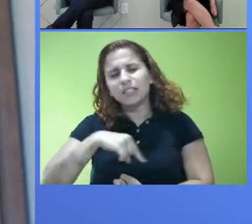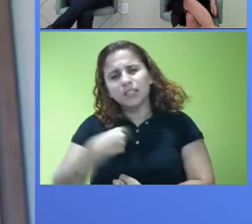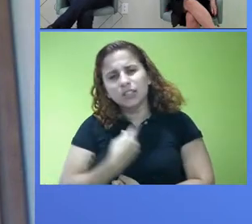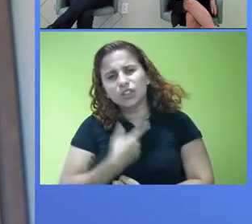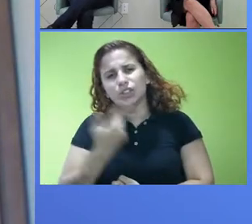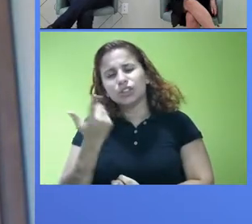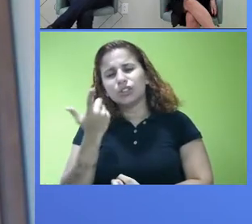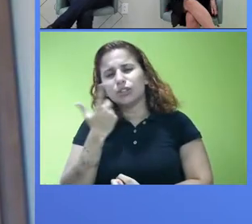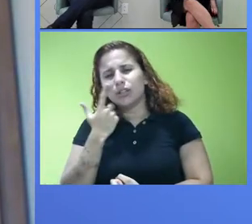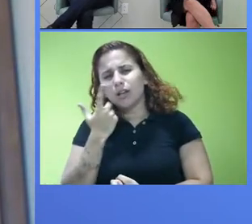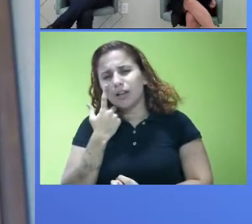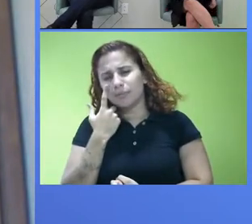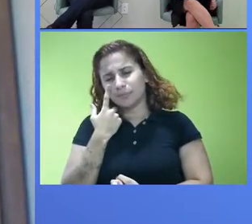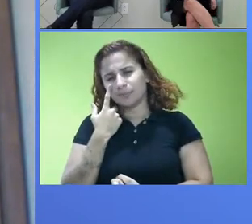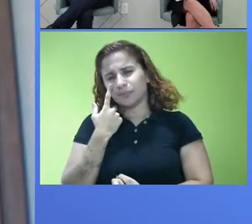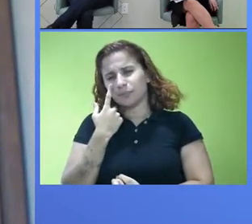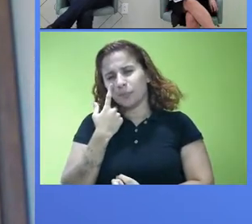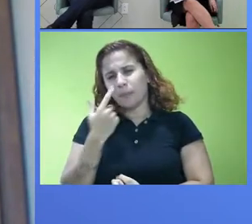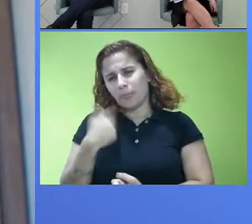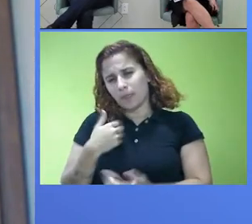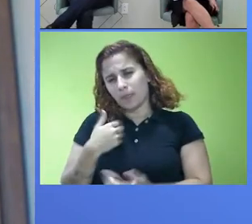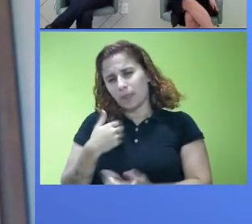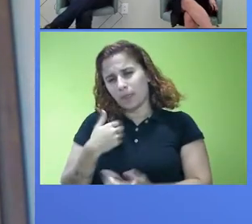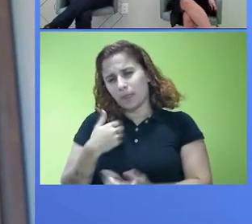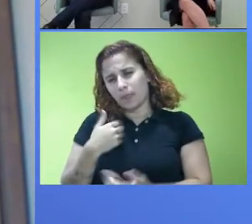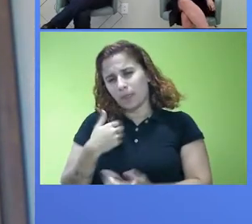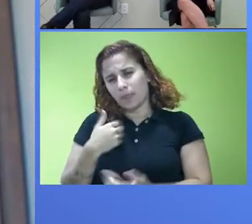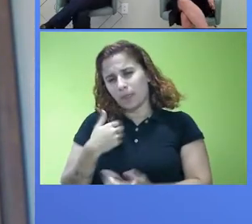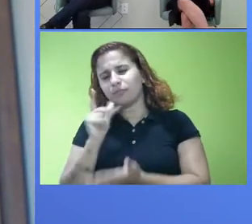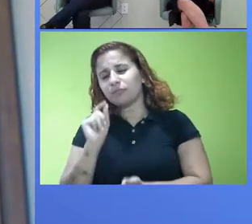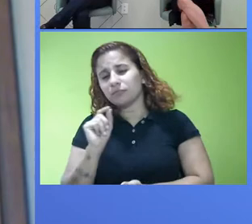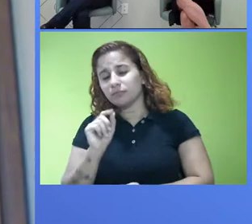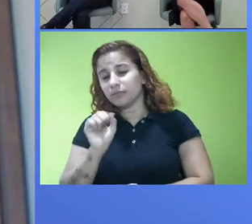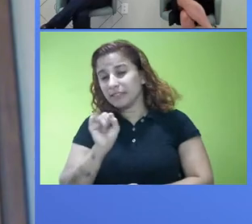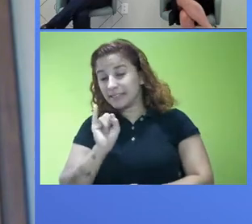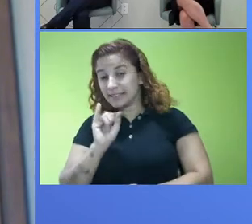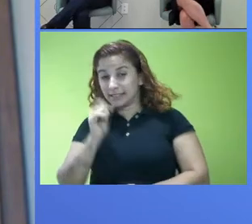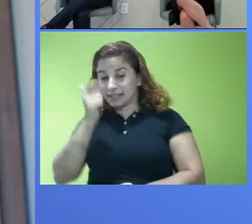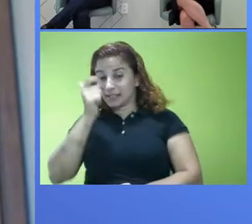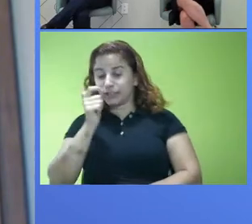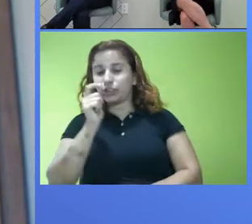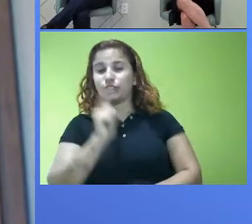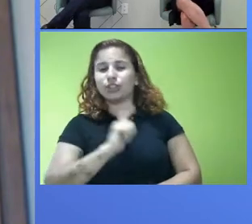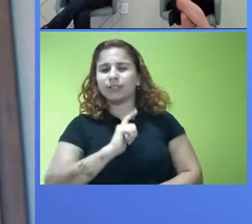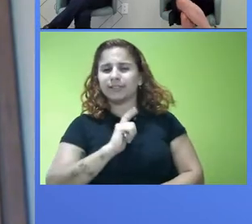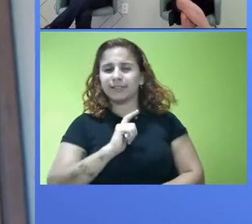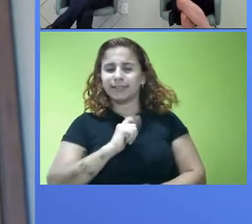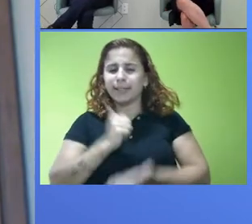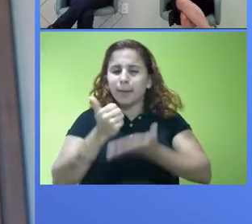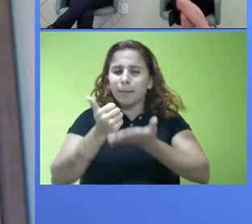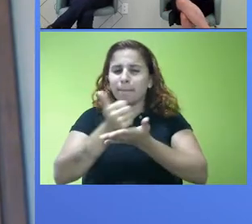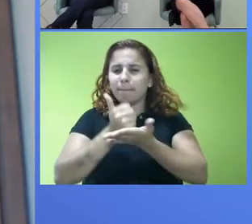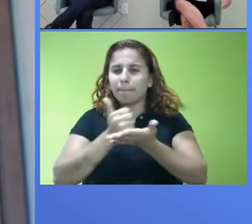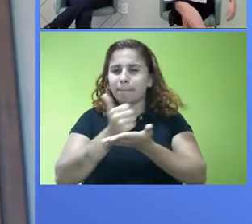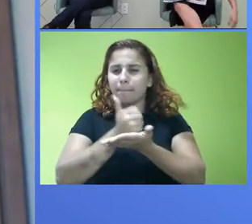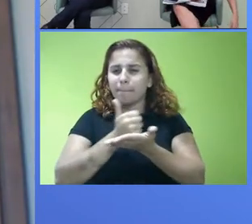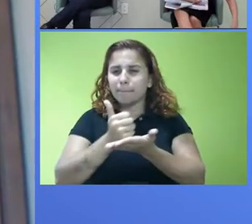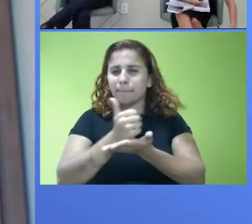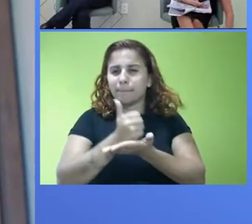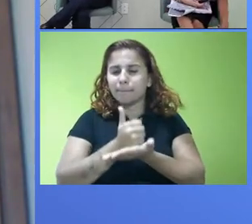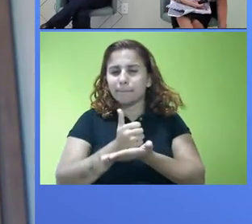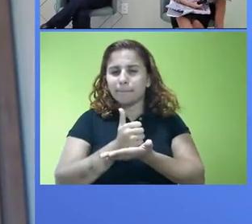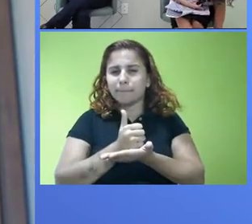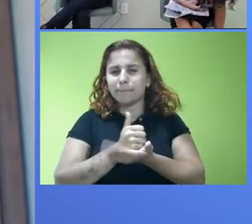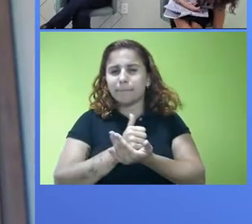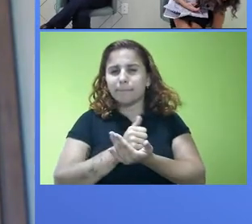naquele ponto, se a gente tem como base aqui a